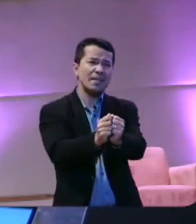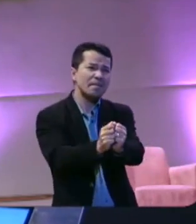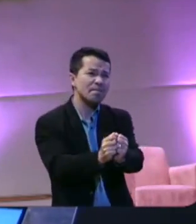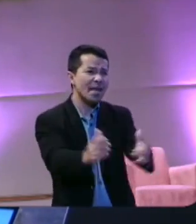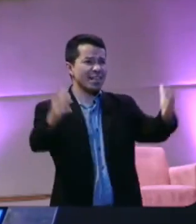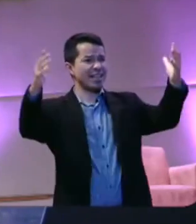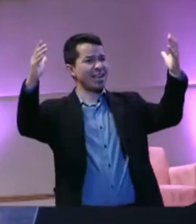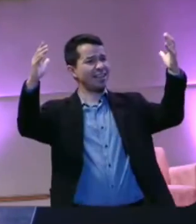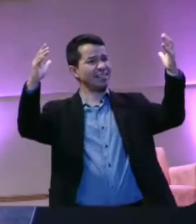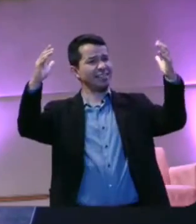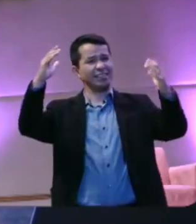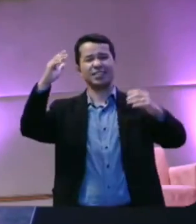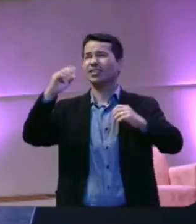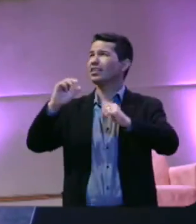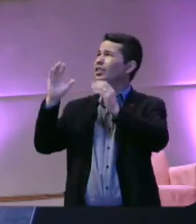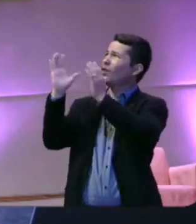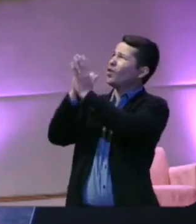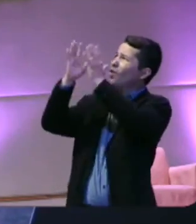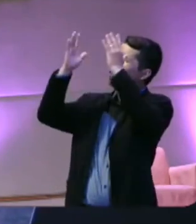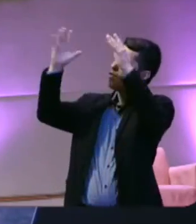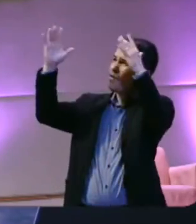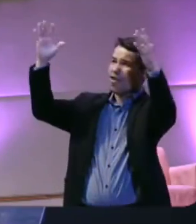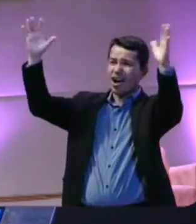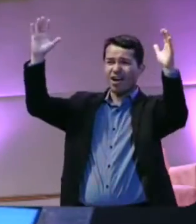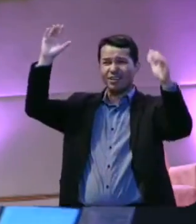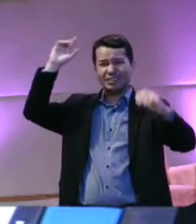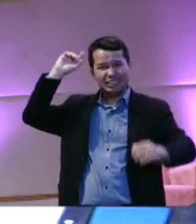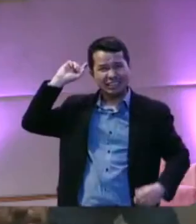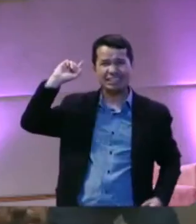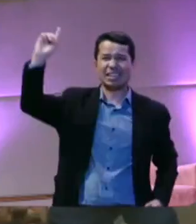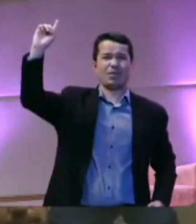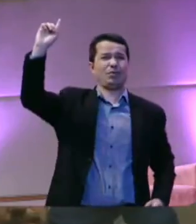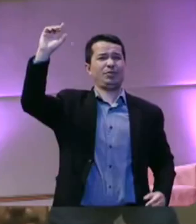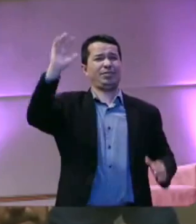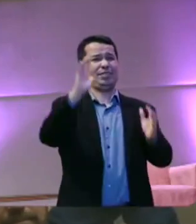honra e para a glória do nome de Jesus.